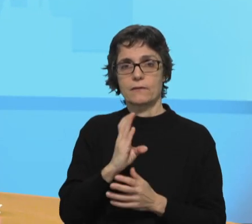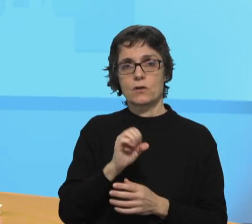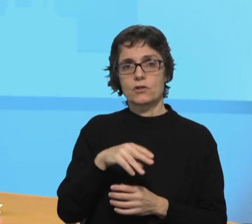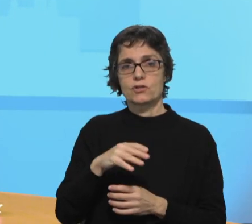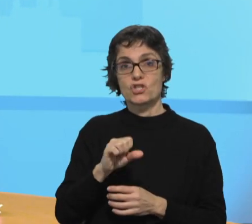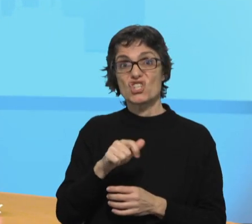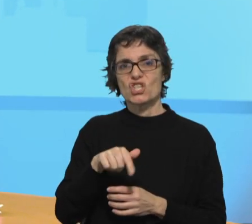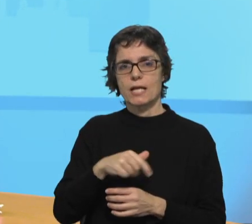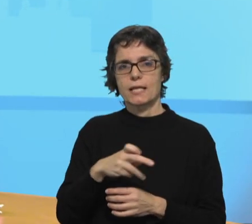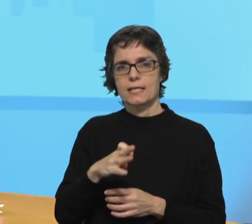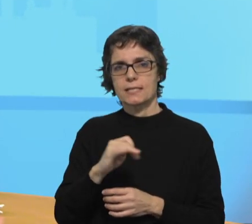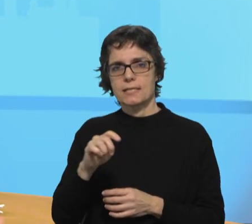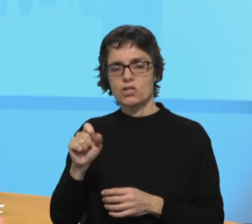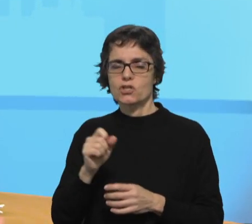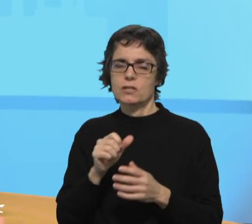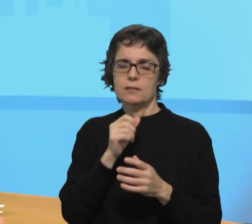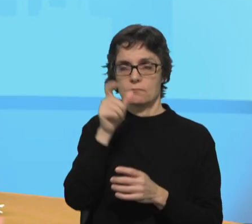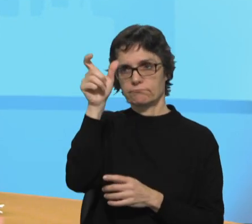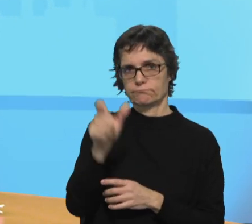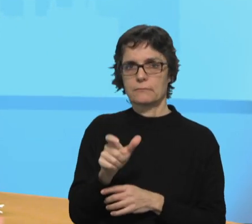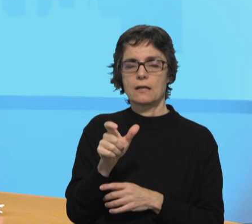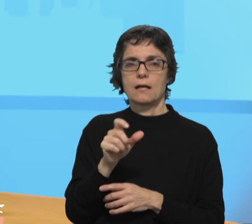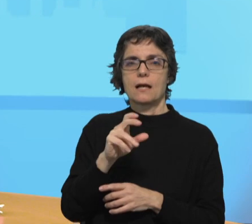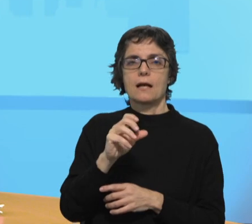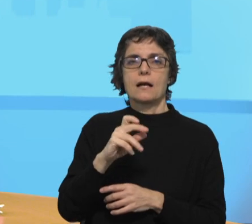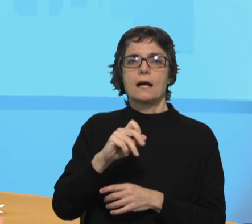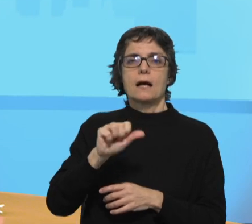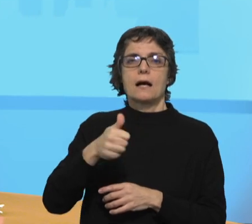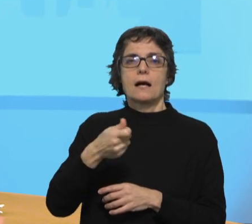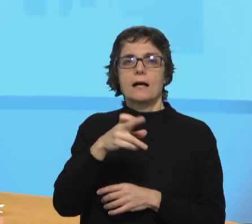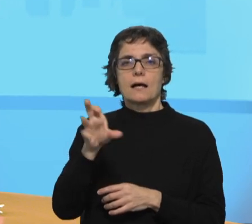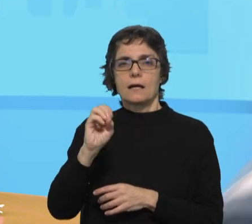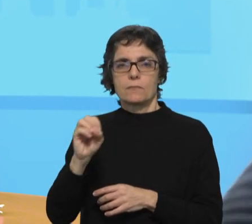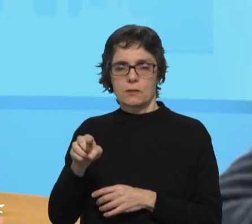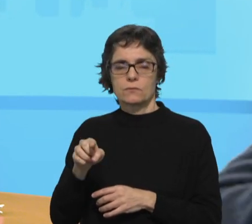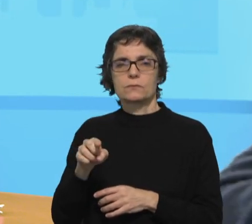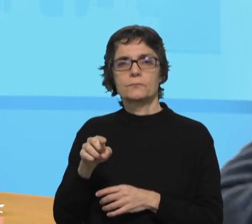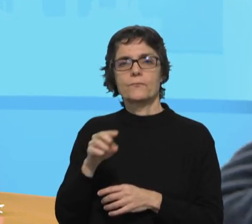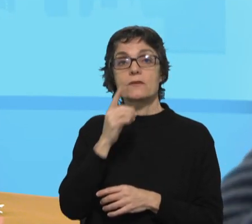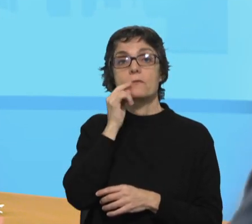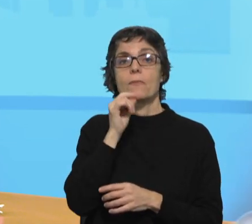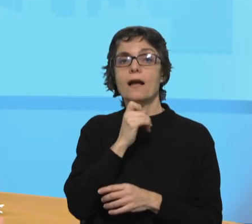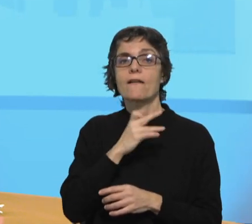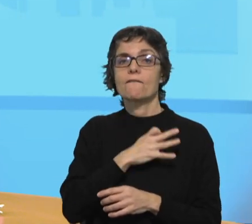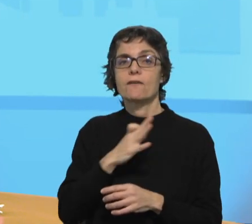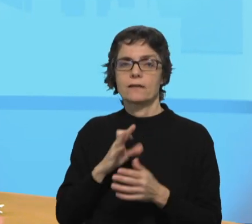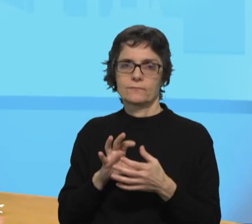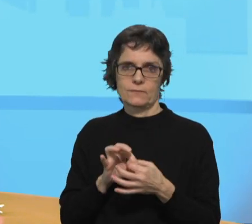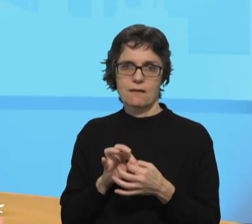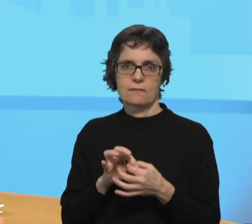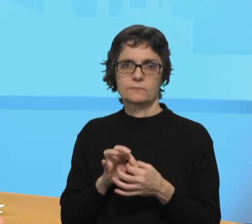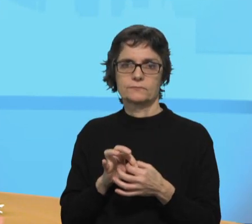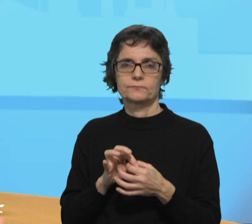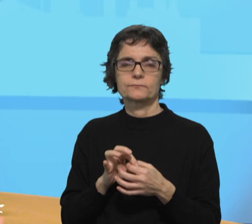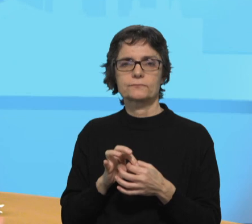figura, Abraão, não é? Esse pai da fé, que com esse gesto do sacrifício